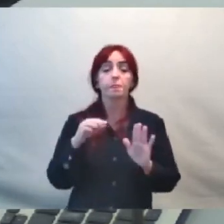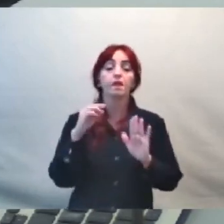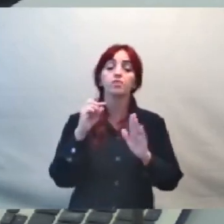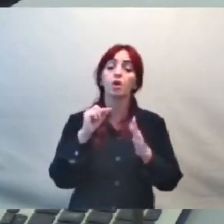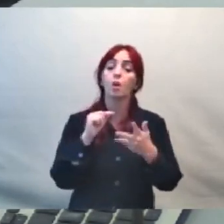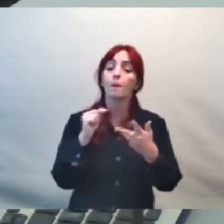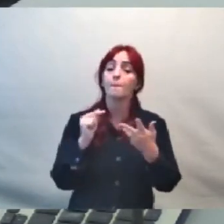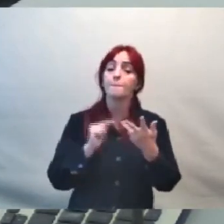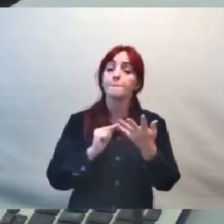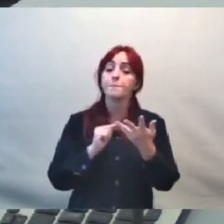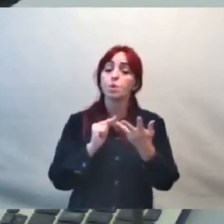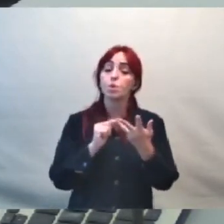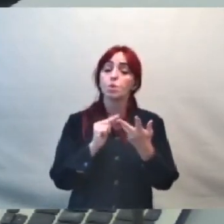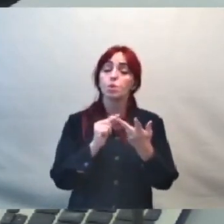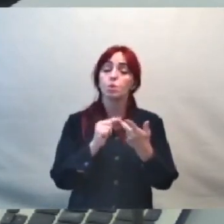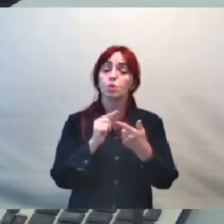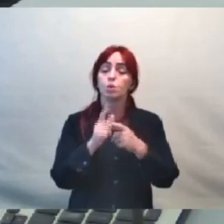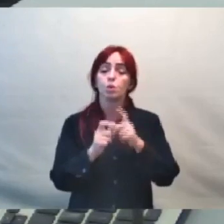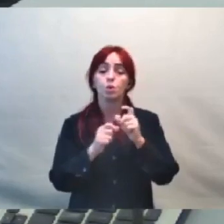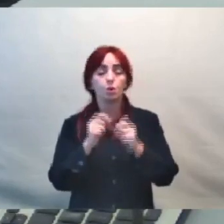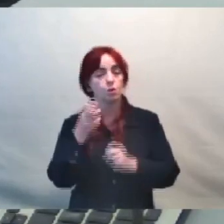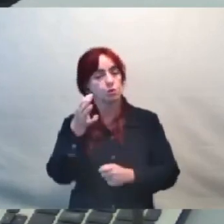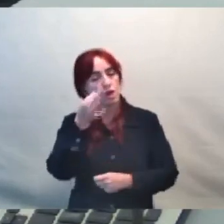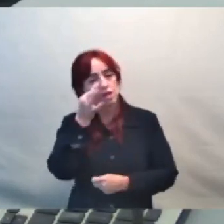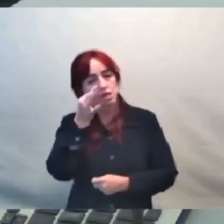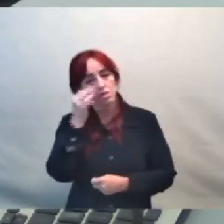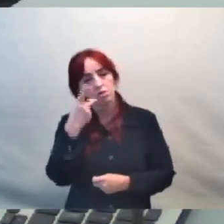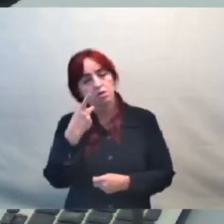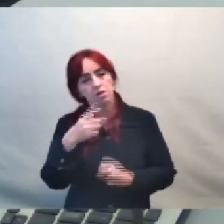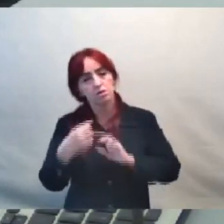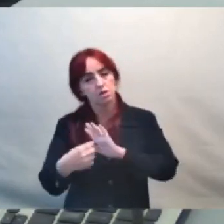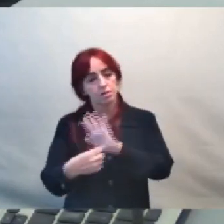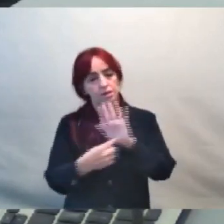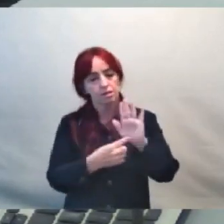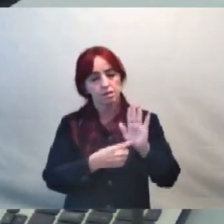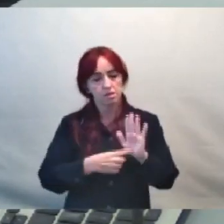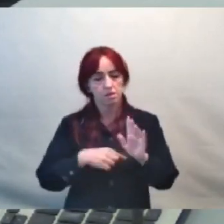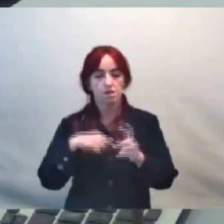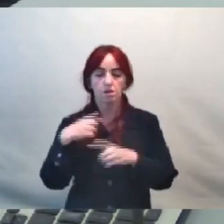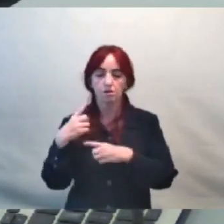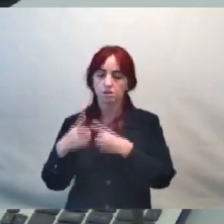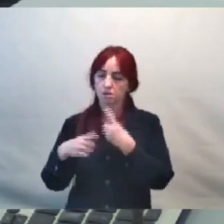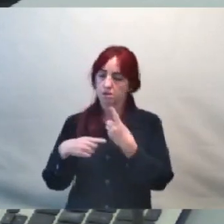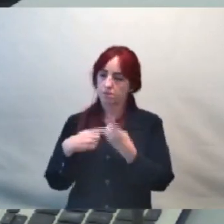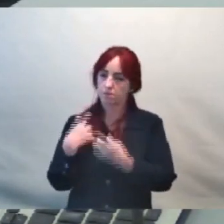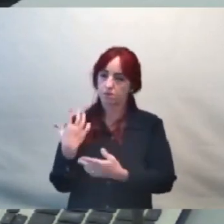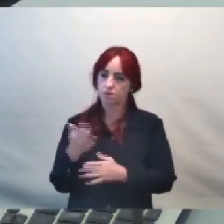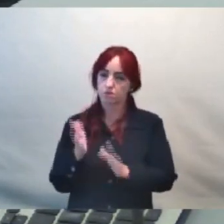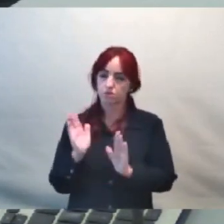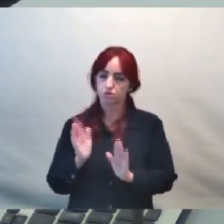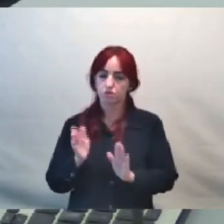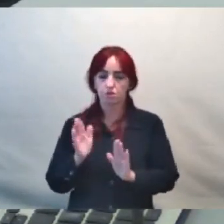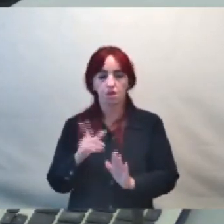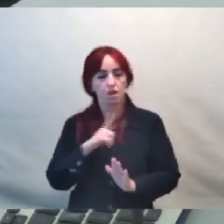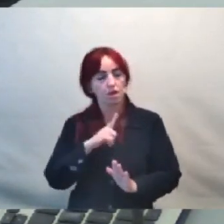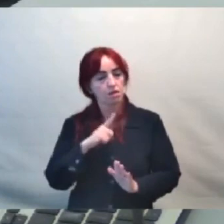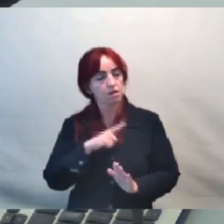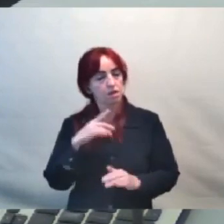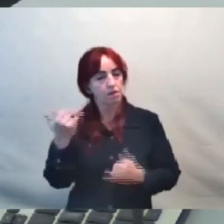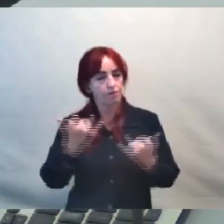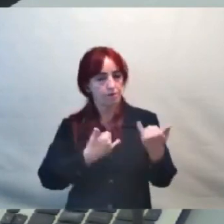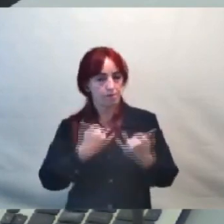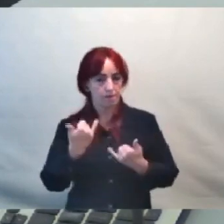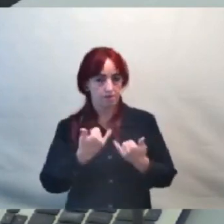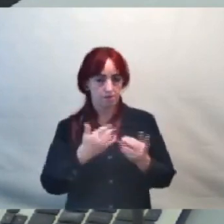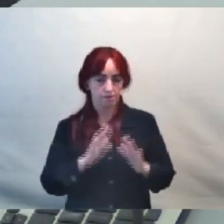chamou a atenção, Bruno, na sua apresentação, e se desse para a gente já ter alguma informação, né? Por